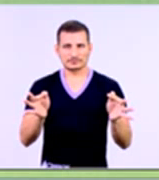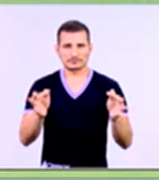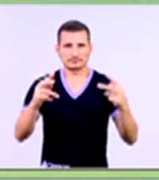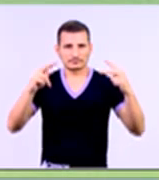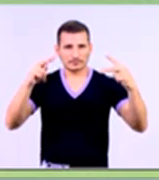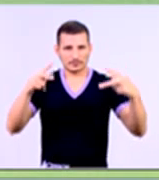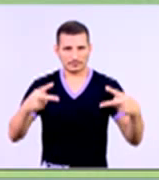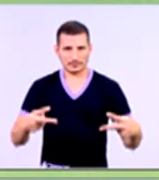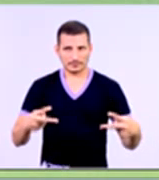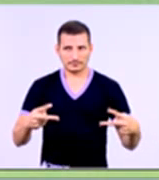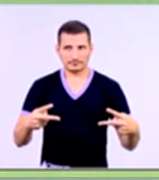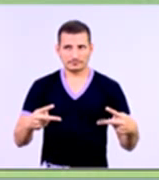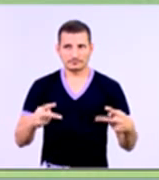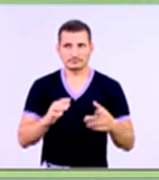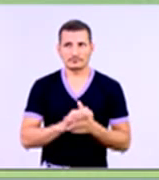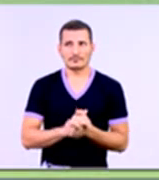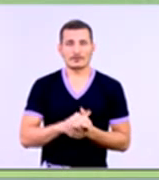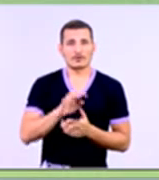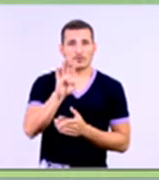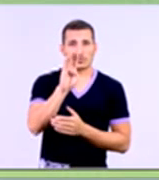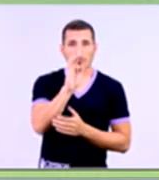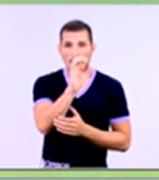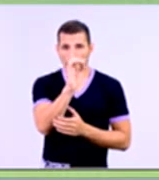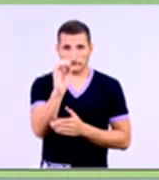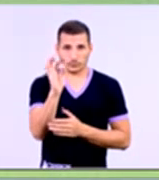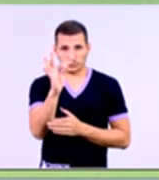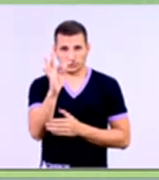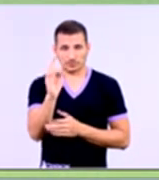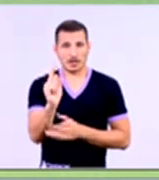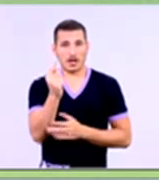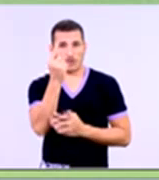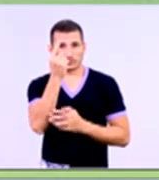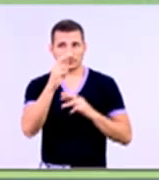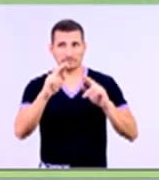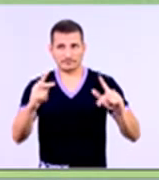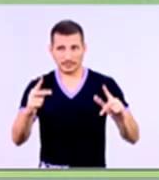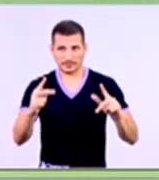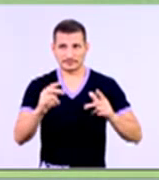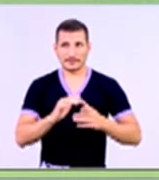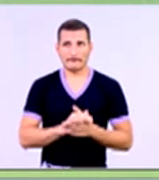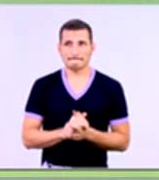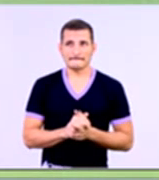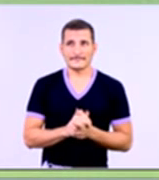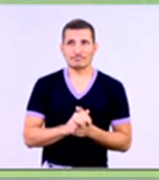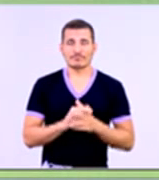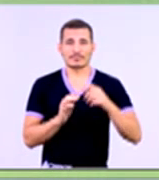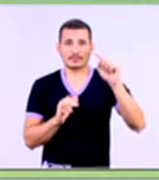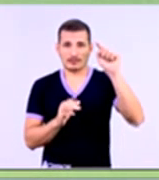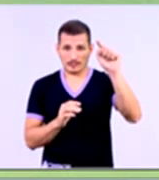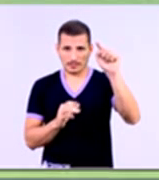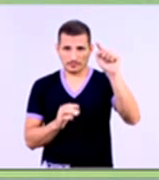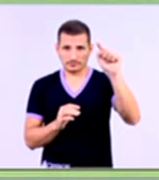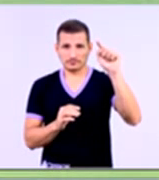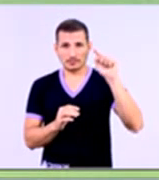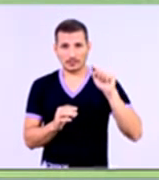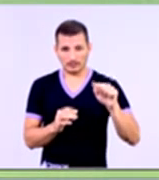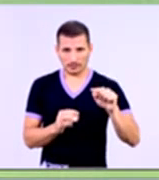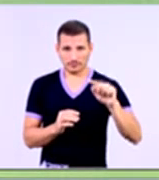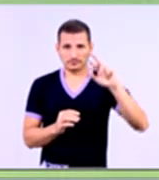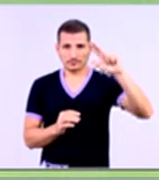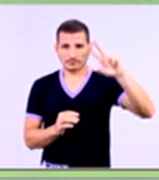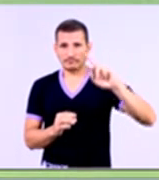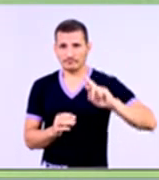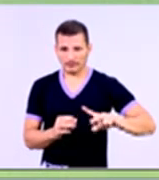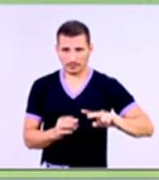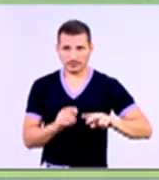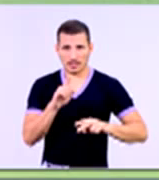HTML. Com o Bootstrap, a única diferença entre este e este é